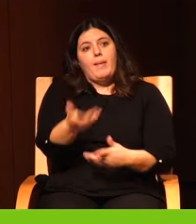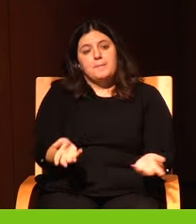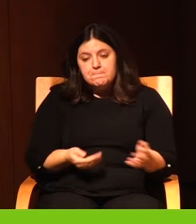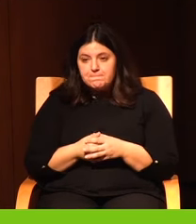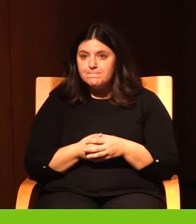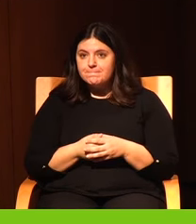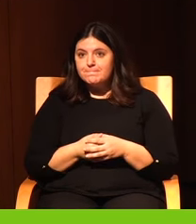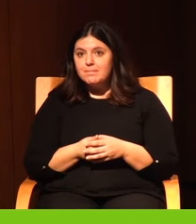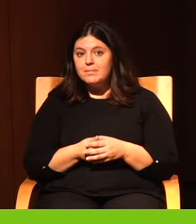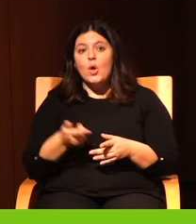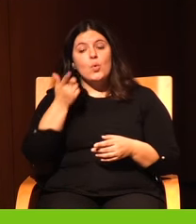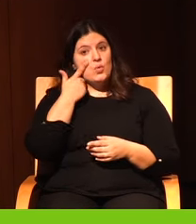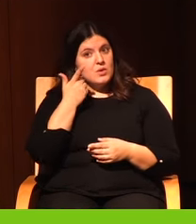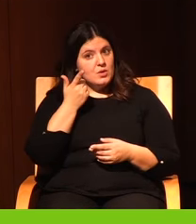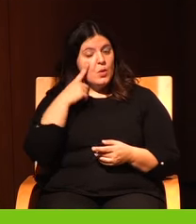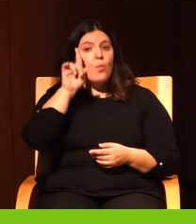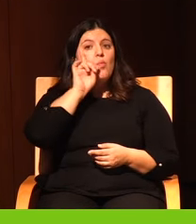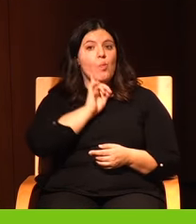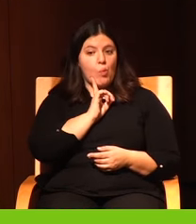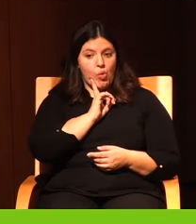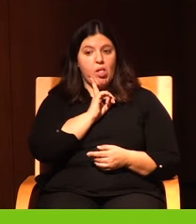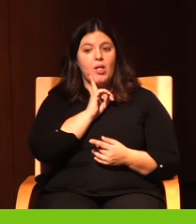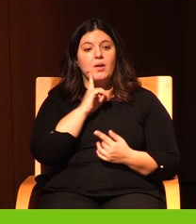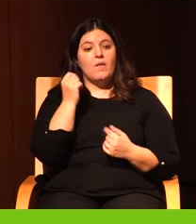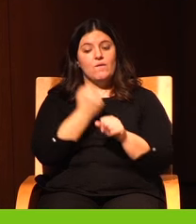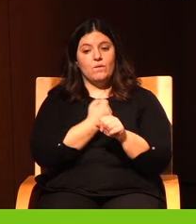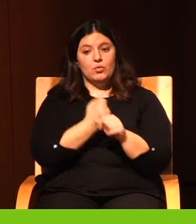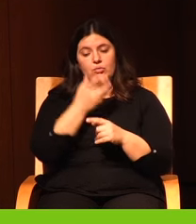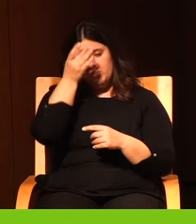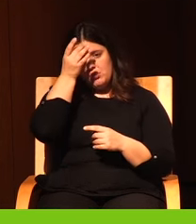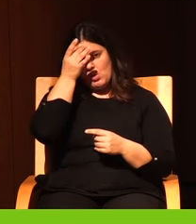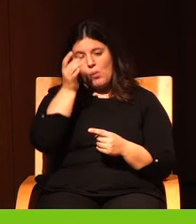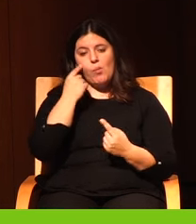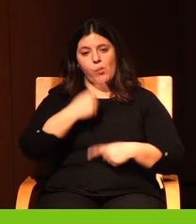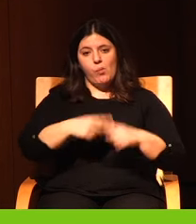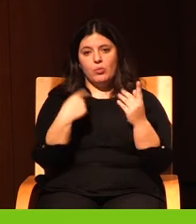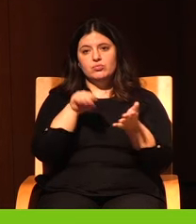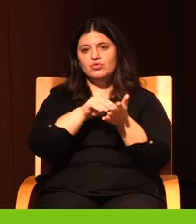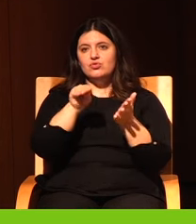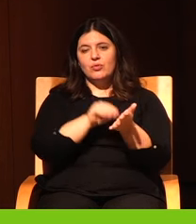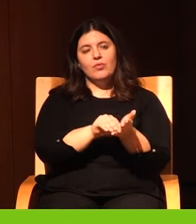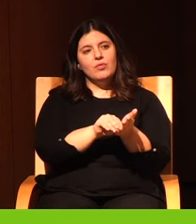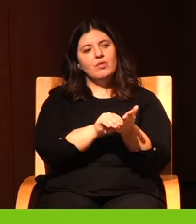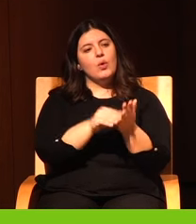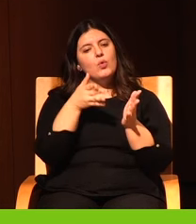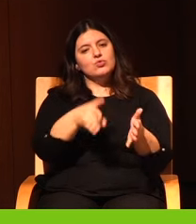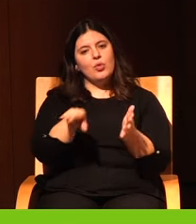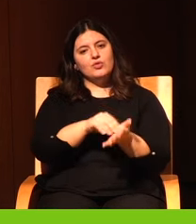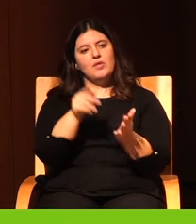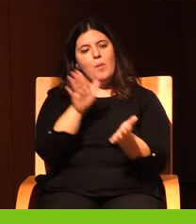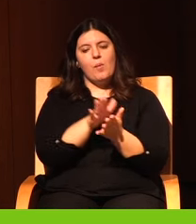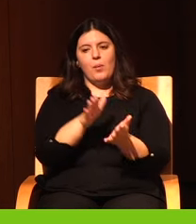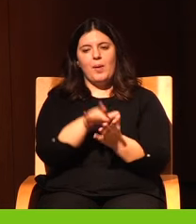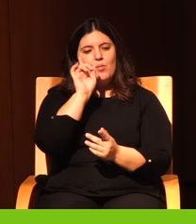que reconheceu que a mulher tinha um papel na opinião pública e escreveu e ajudou a escrever e a publicar